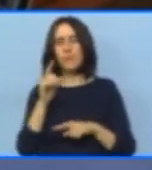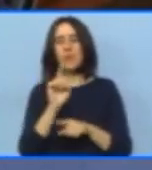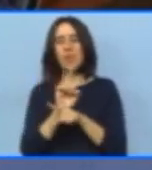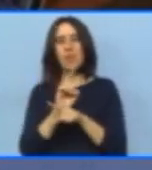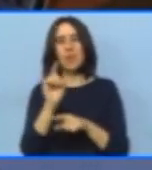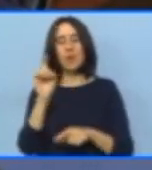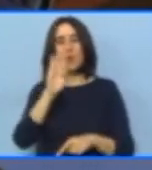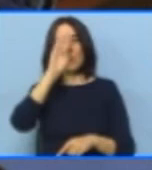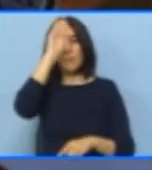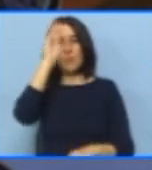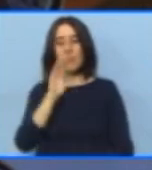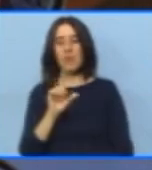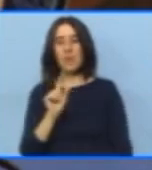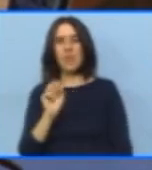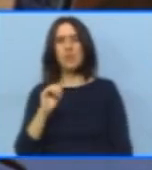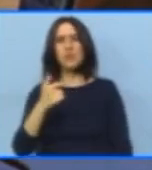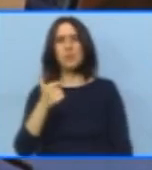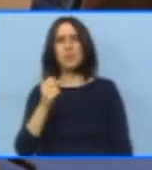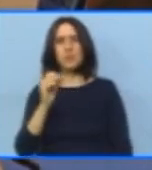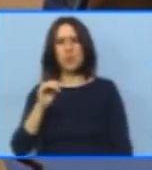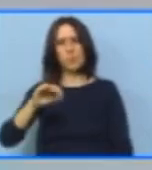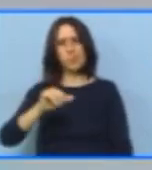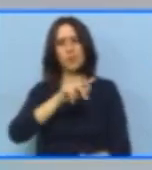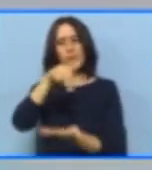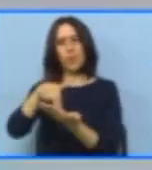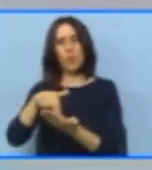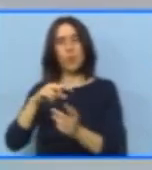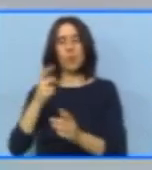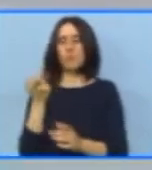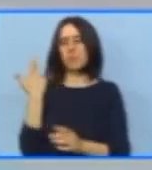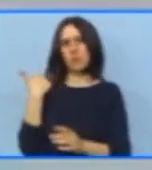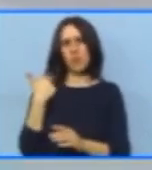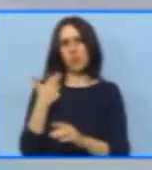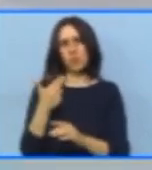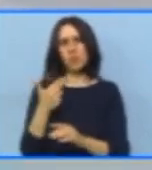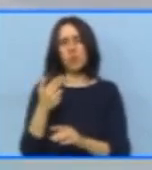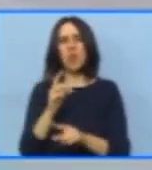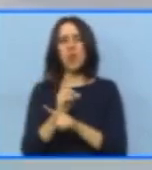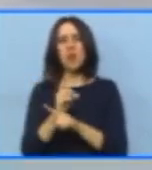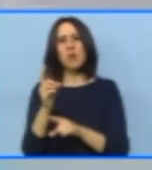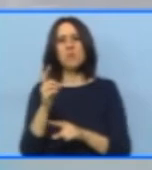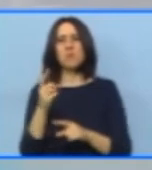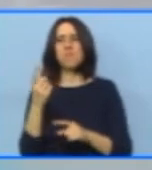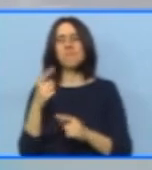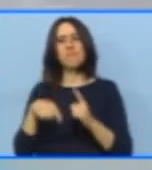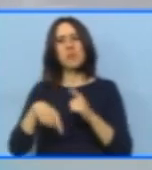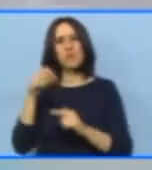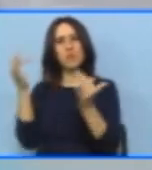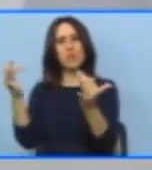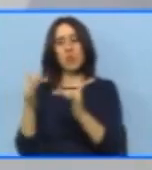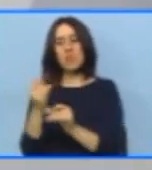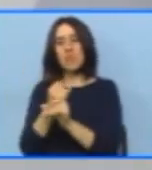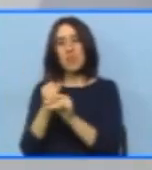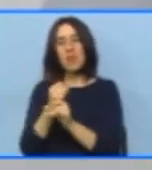Papa ir a Lesbos o ano passado, repetir esta atitude, digamos, de ir junto aos refugiados, à ilha grega de Lesbos,